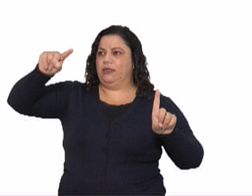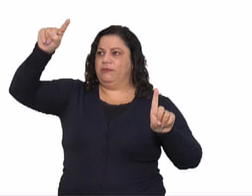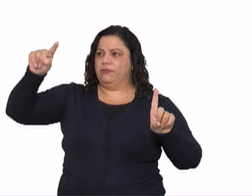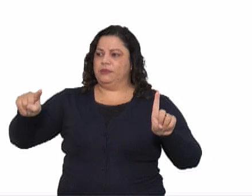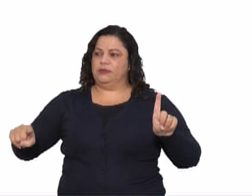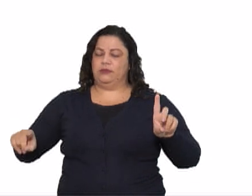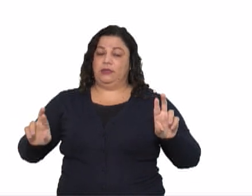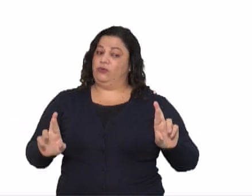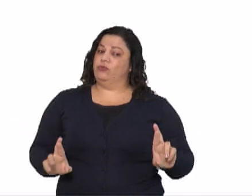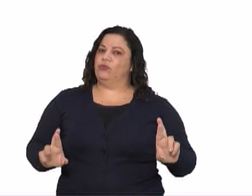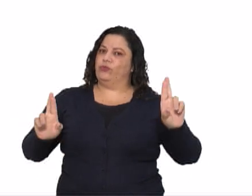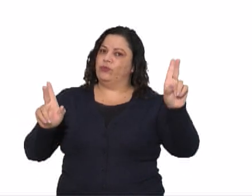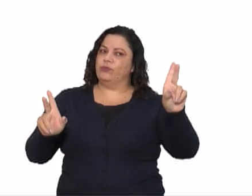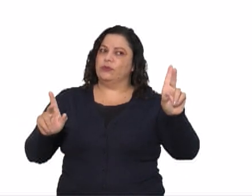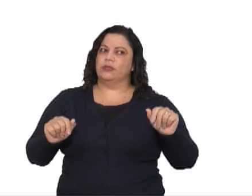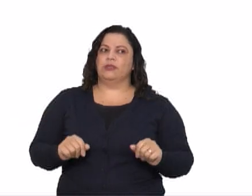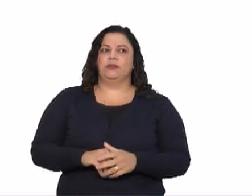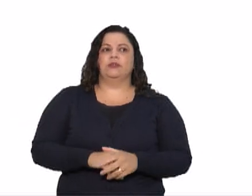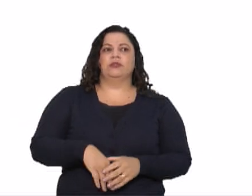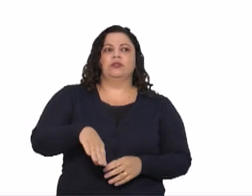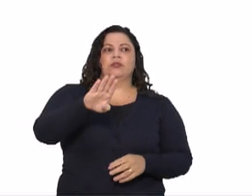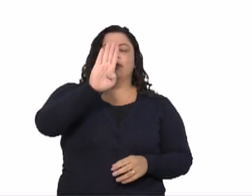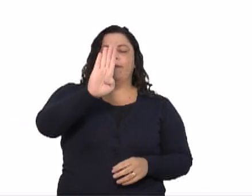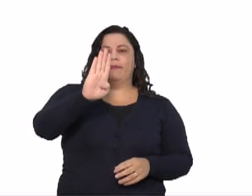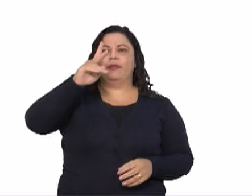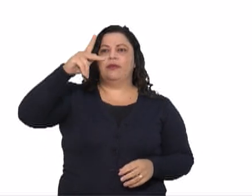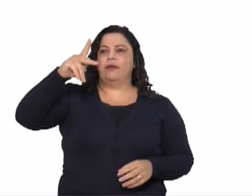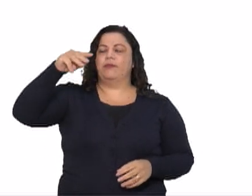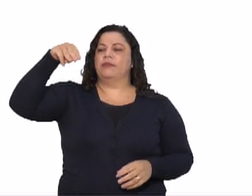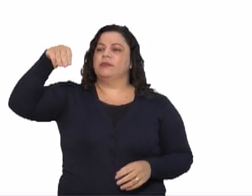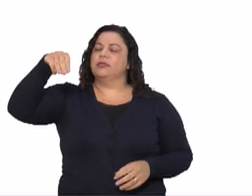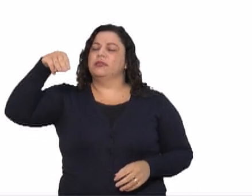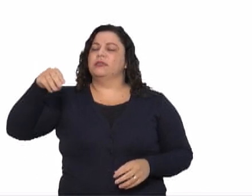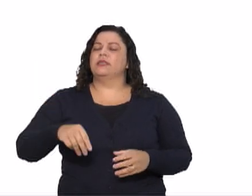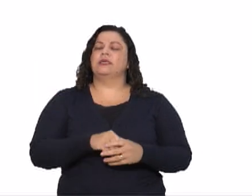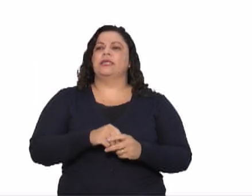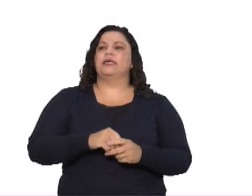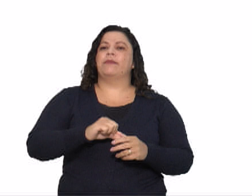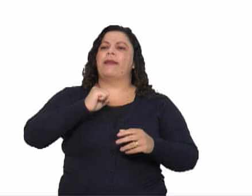eu coloquei batidas por minuto. O que acontece?